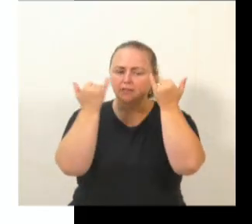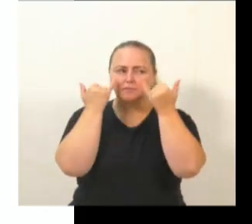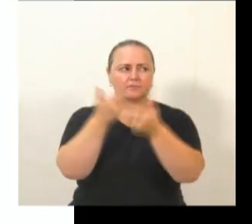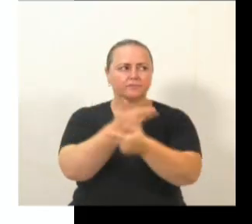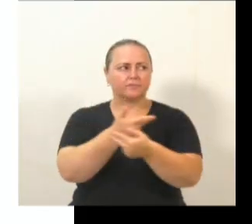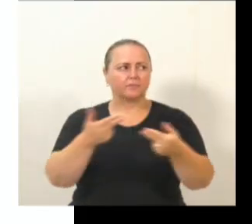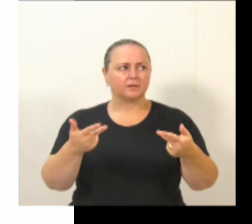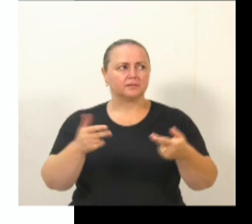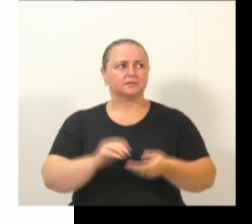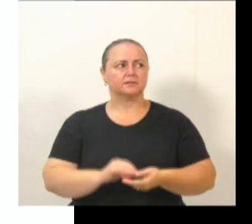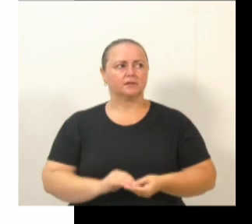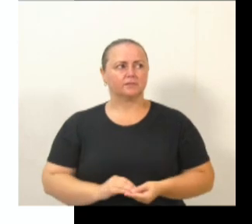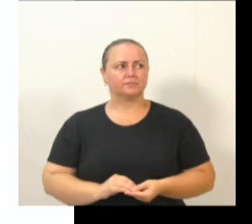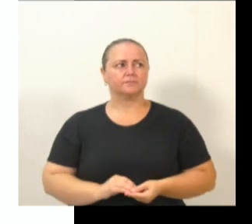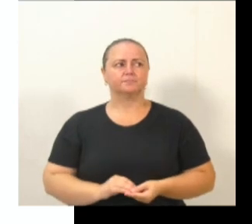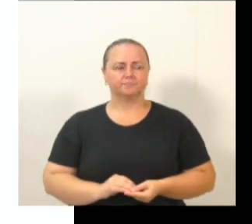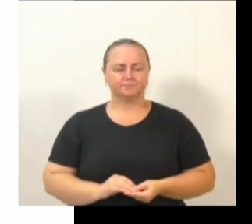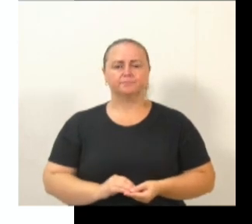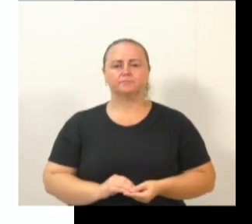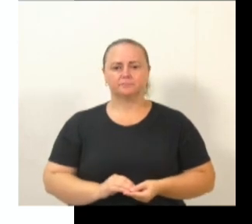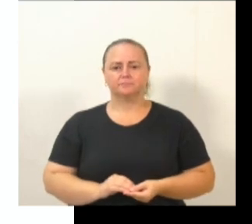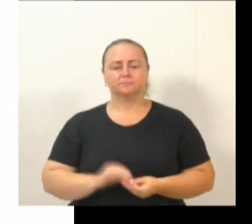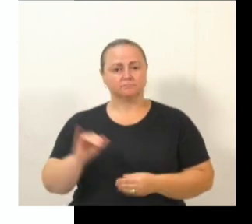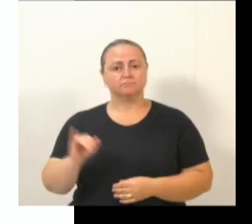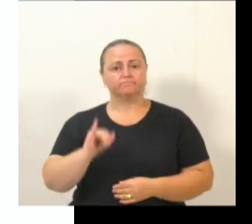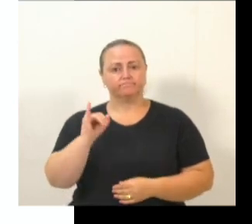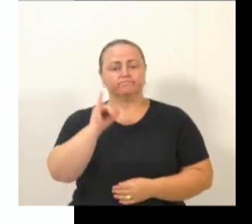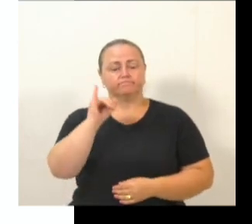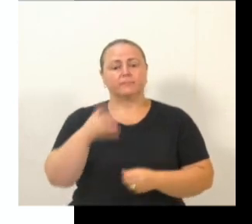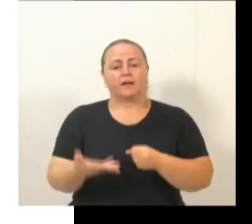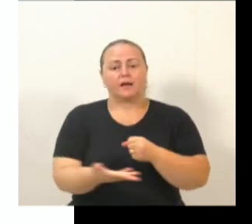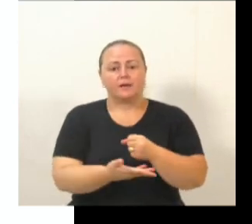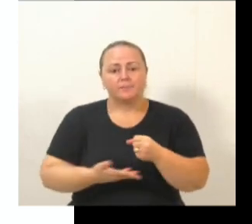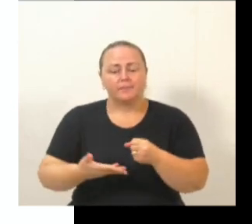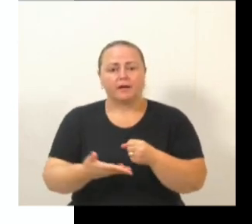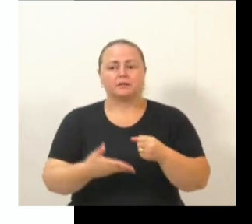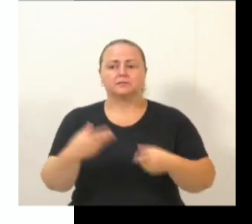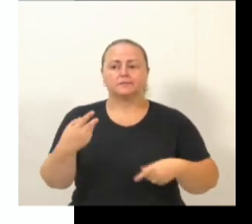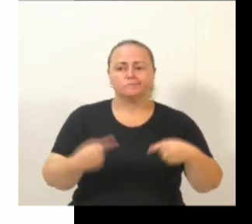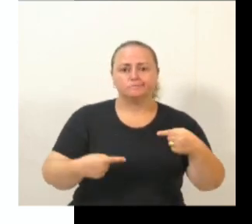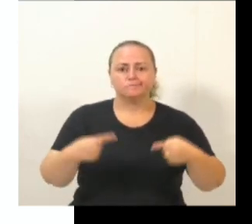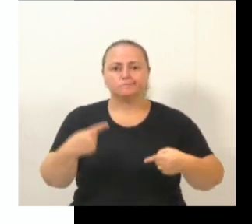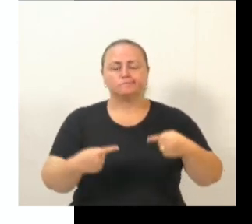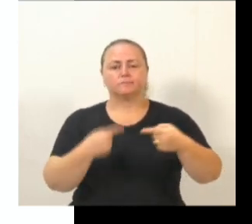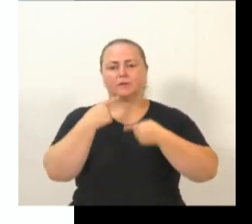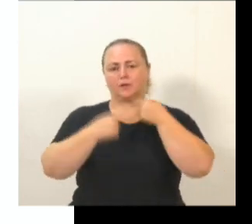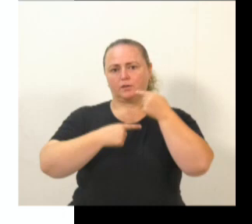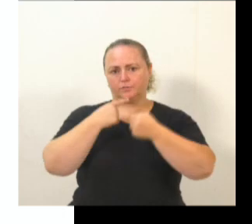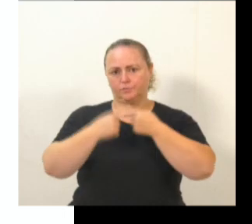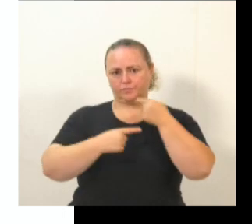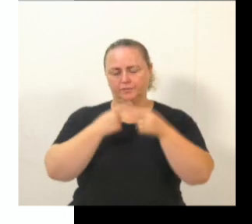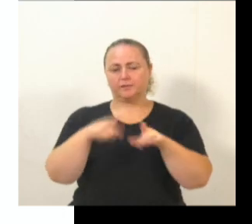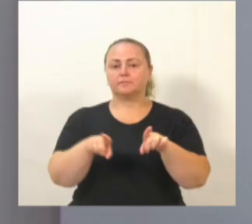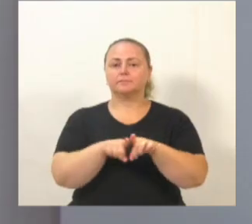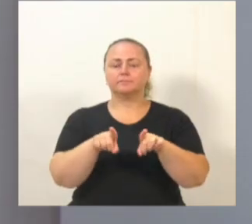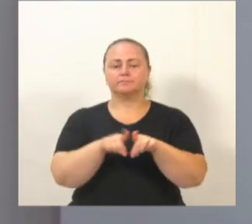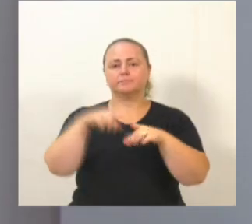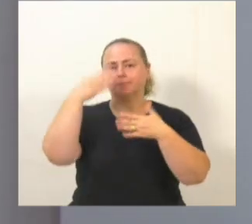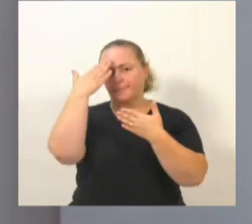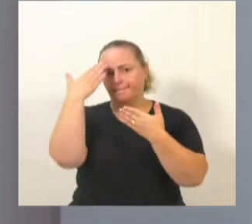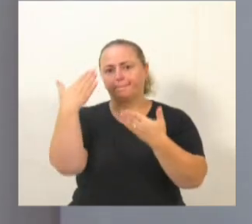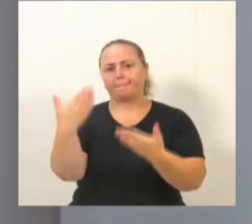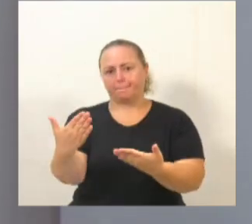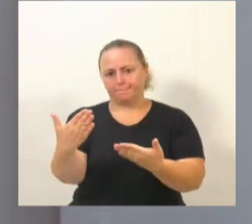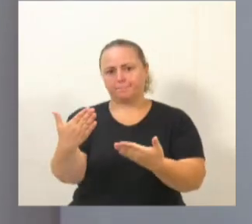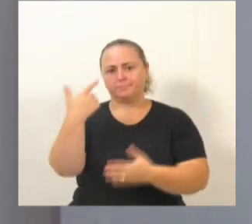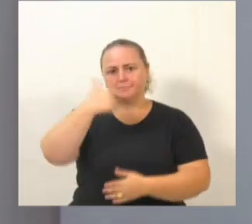que serão base para a nossa discussão, para as nossas dúvidas, e queria agradecer também ao vereador Adriano